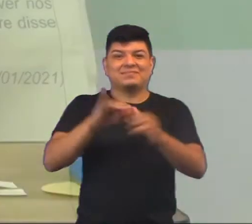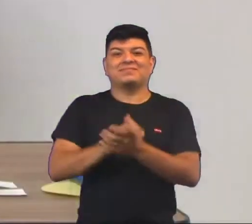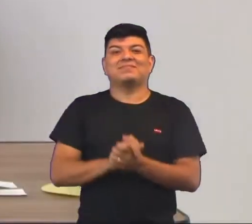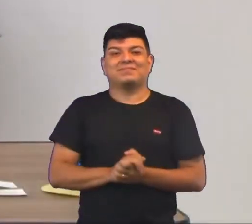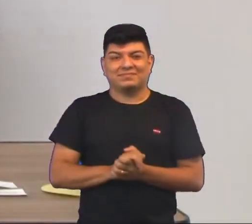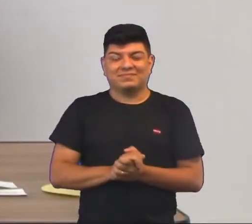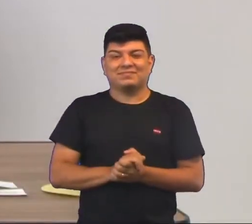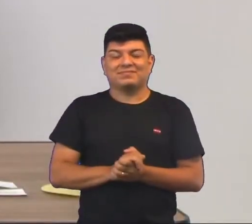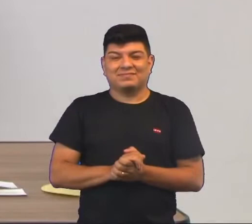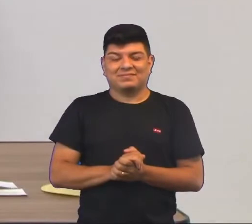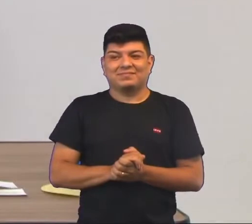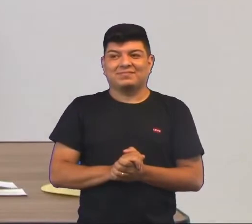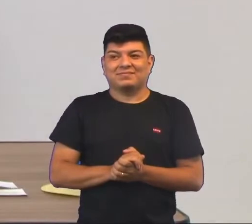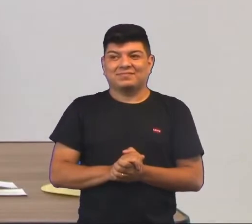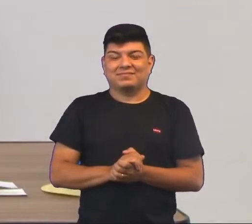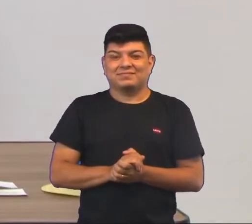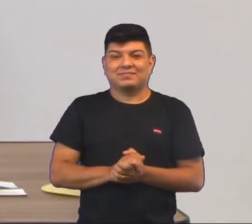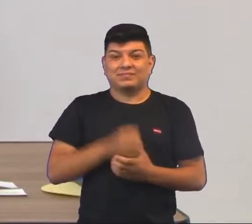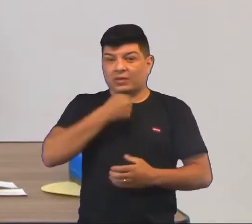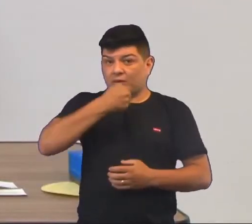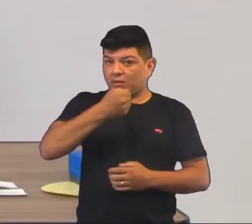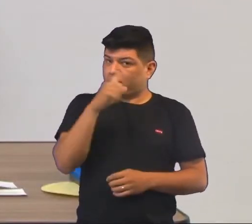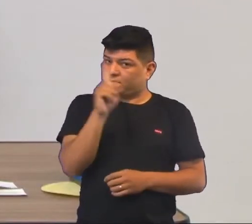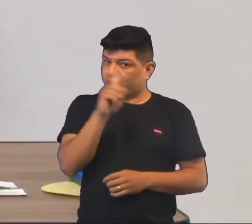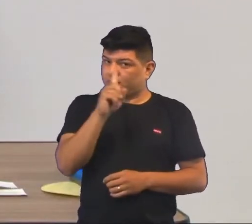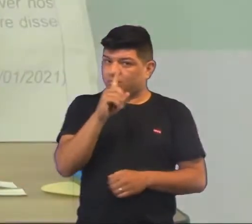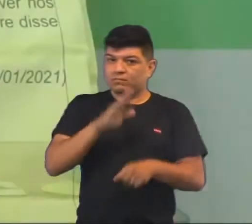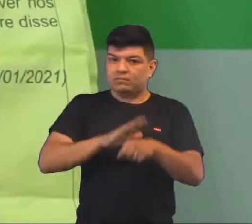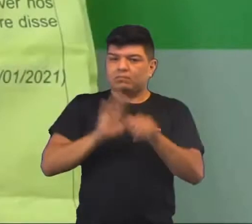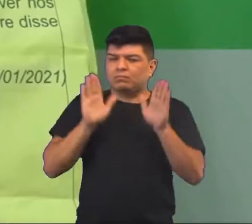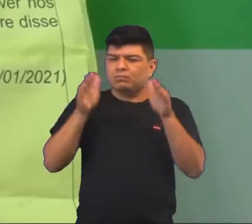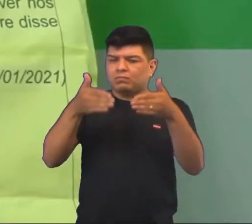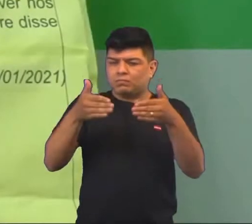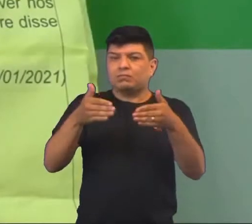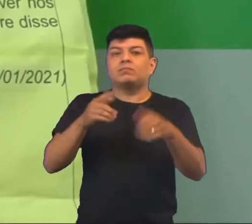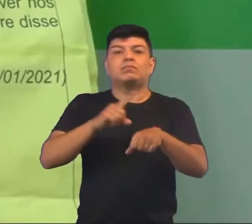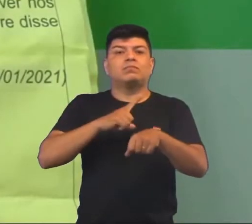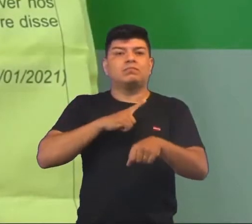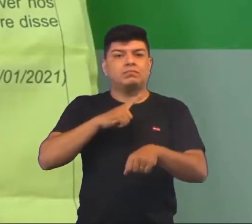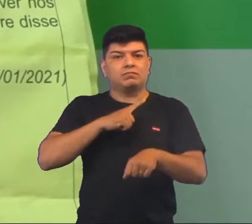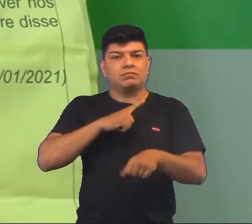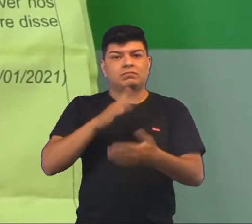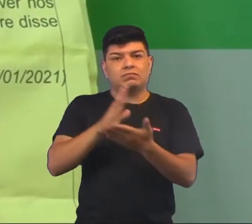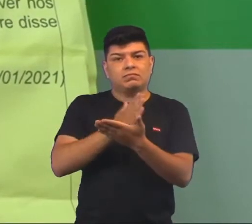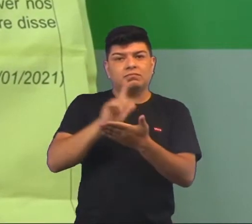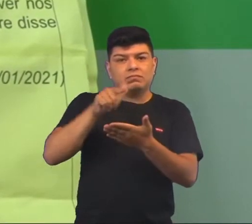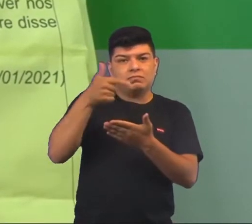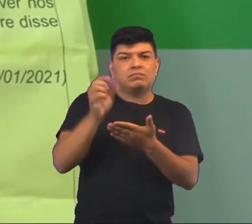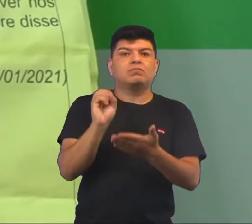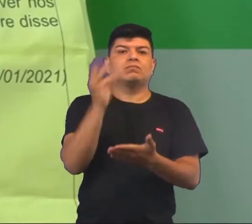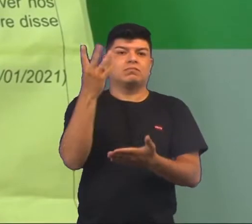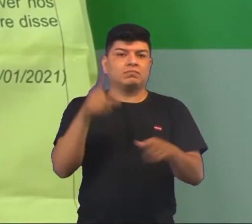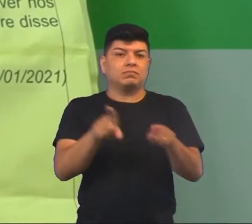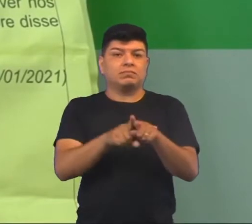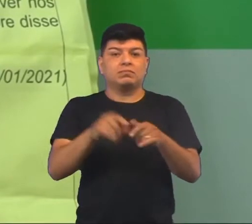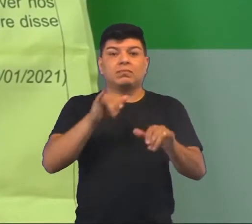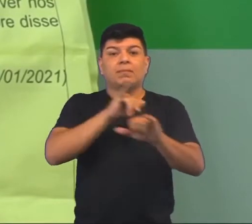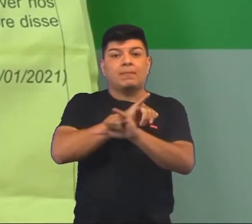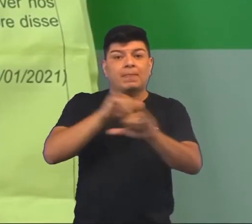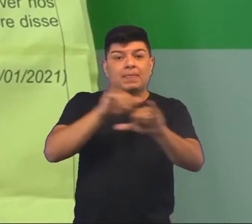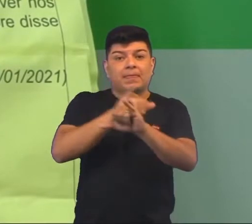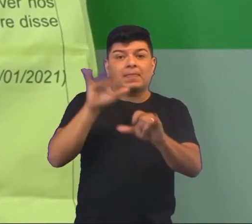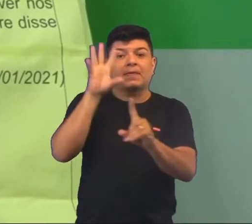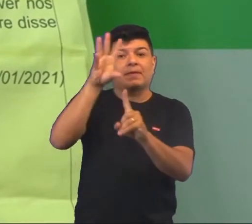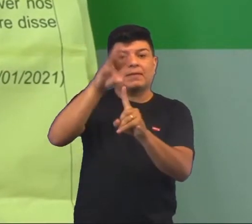Notícia, tá? Ele não é uma reportagem. A reportagem é um pouco mais abrangente, tem mais alguns outros fatos. E a notícia é um pouco